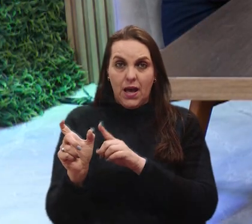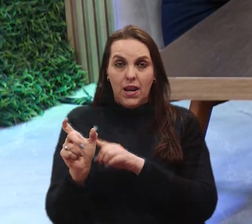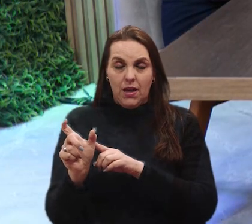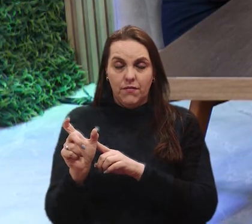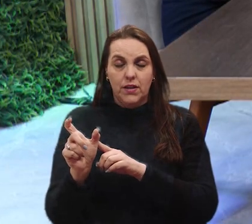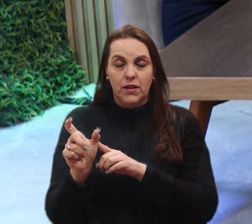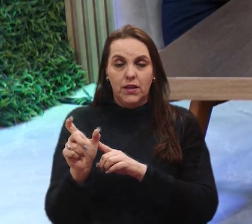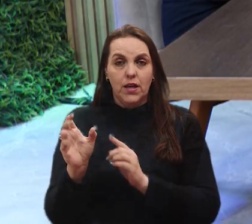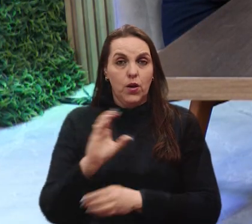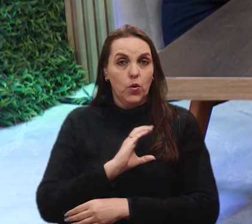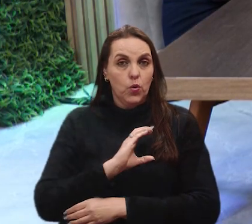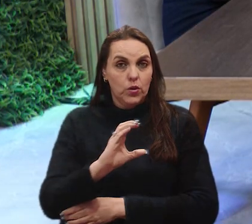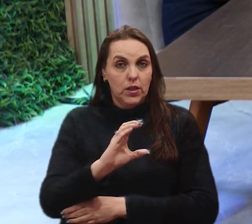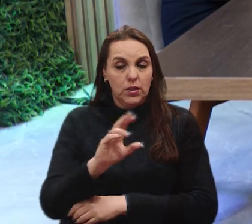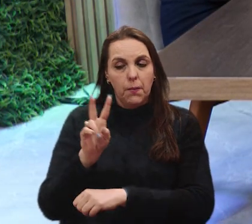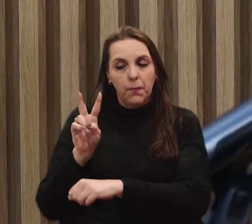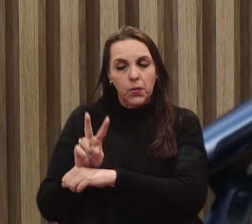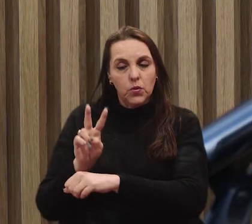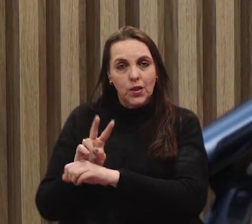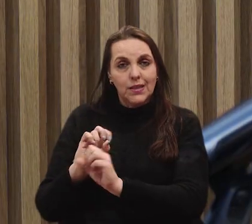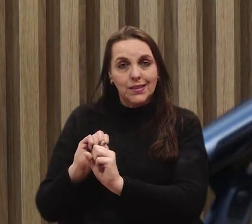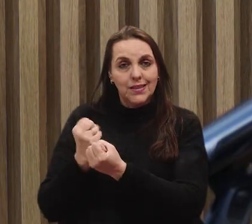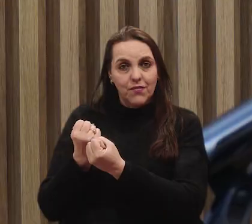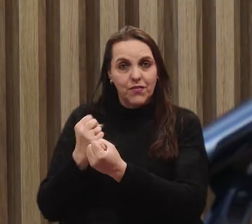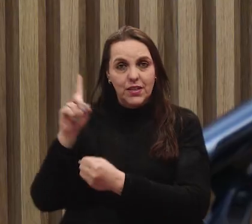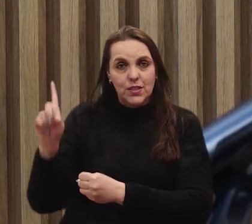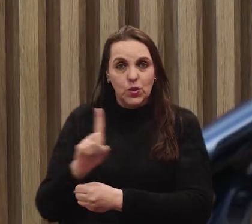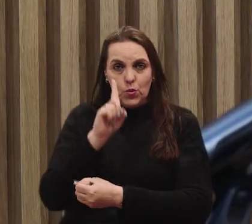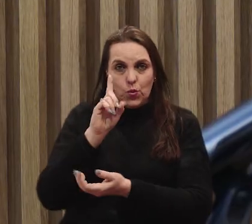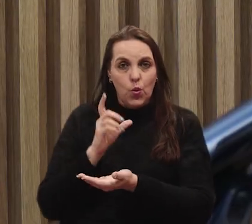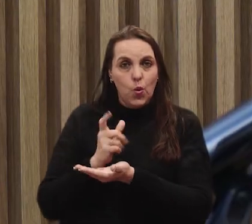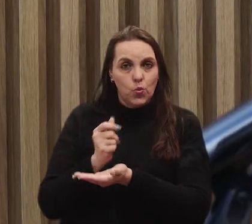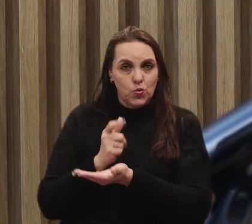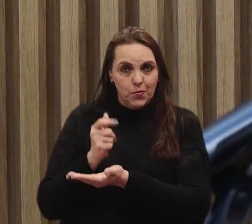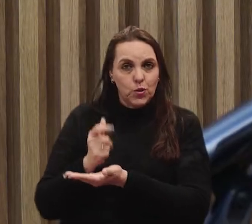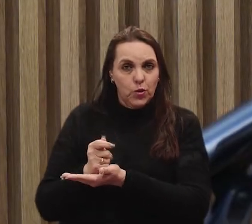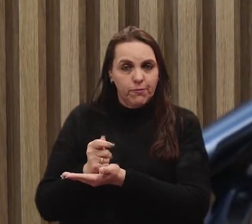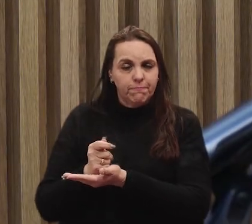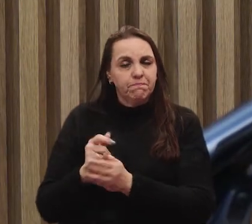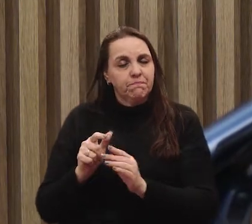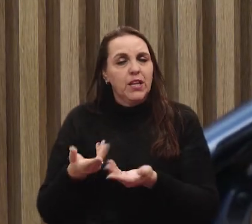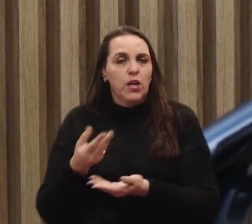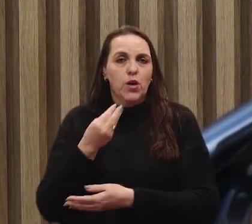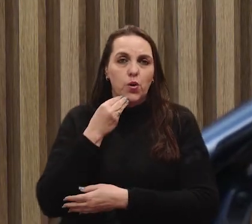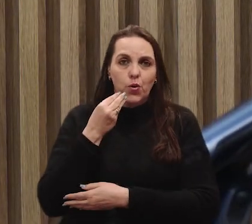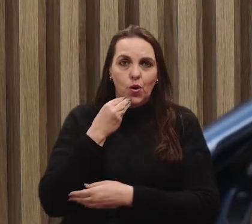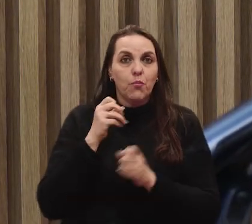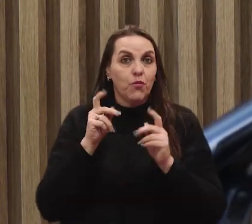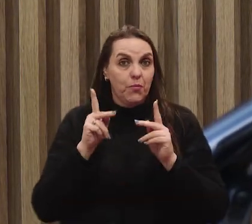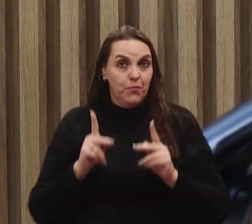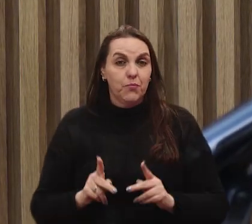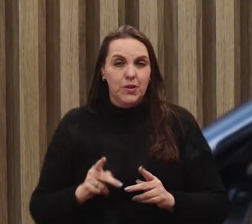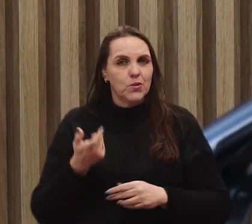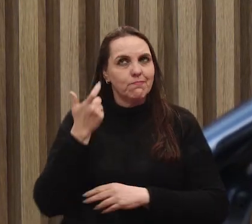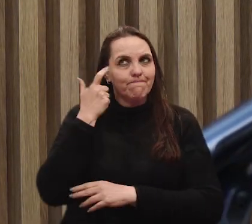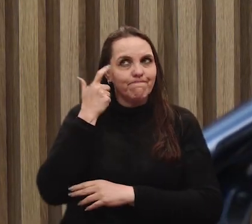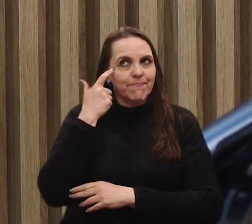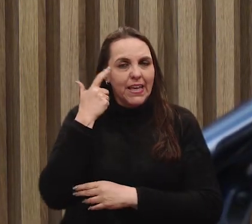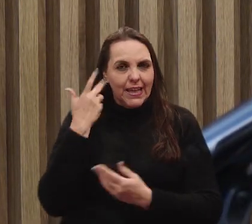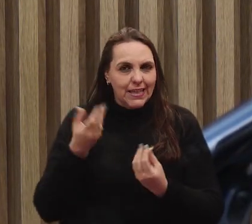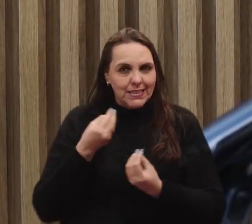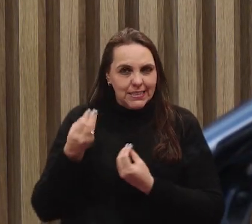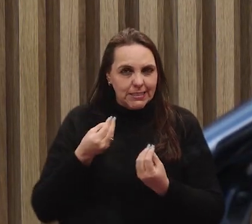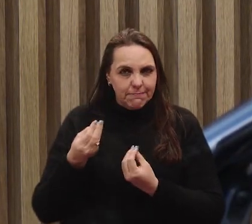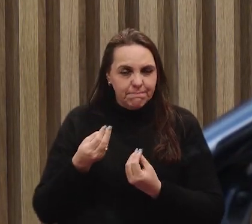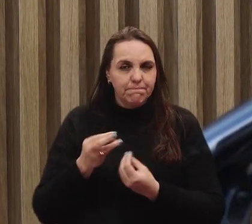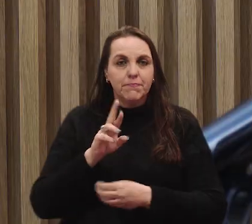uma coordenadoria de proteção e defesa dos consumidores. É claro que muitas vezes as pessoas esperam, e já